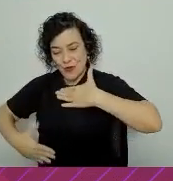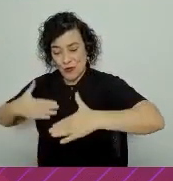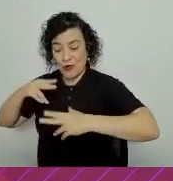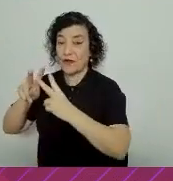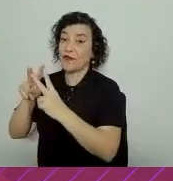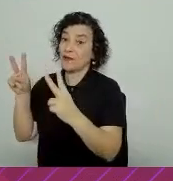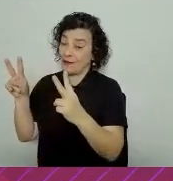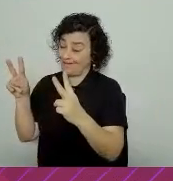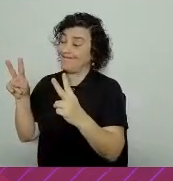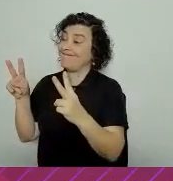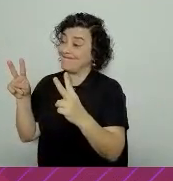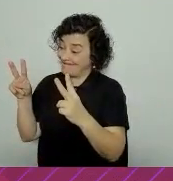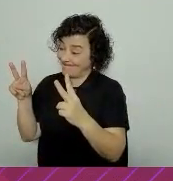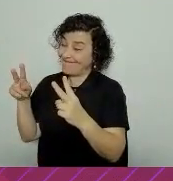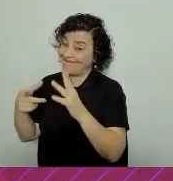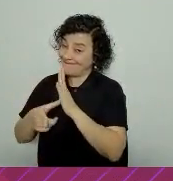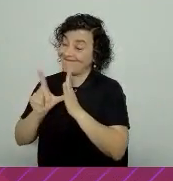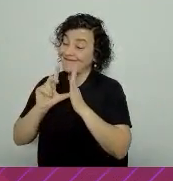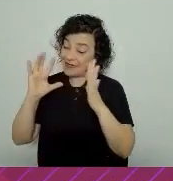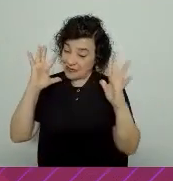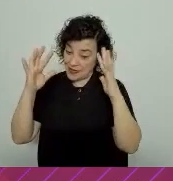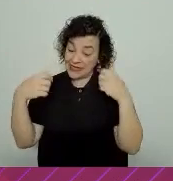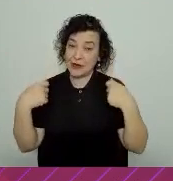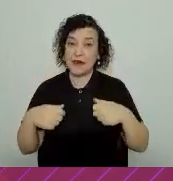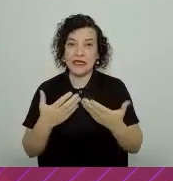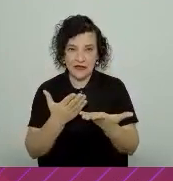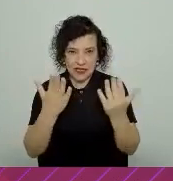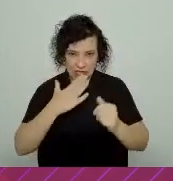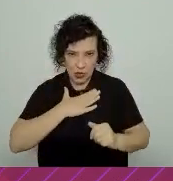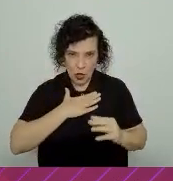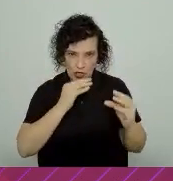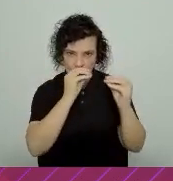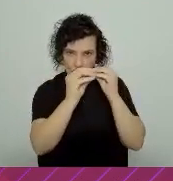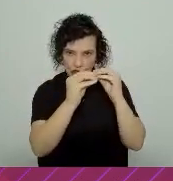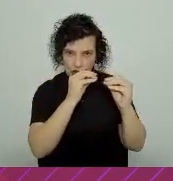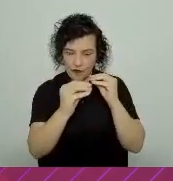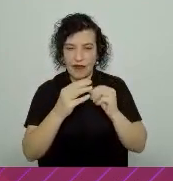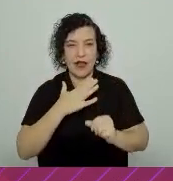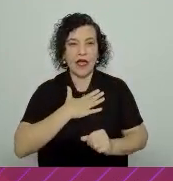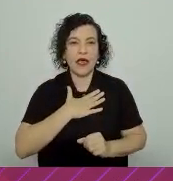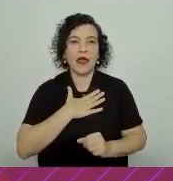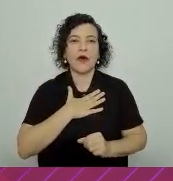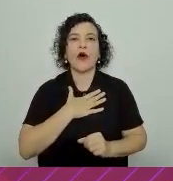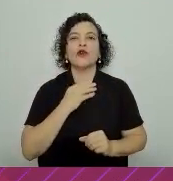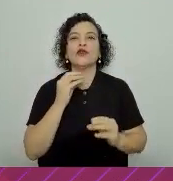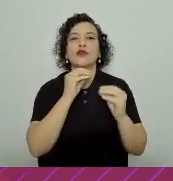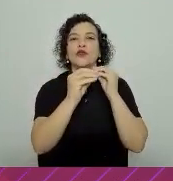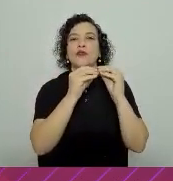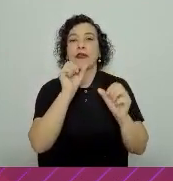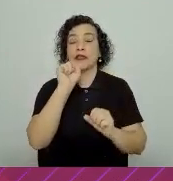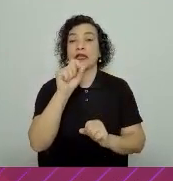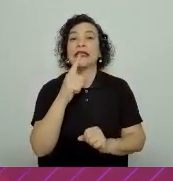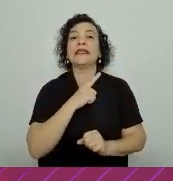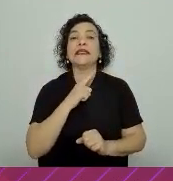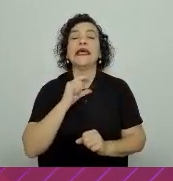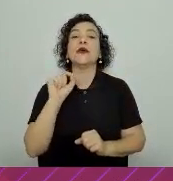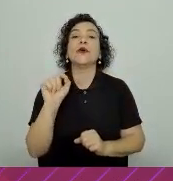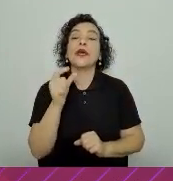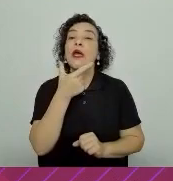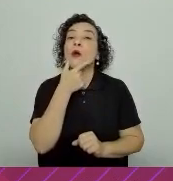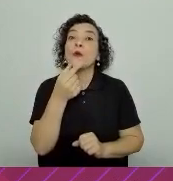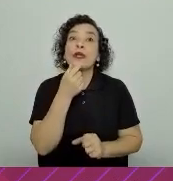também para a gente pensar se a gente não sei se vocês são noveleiros eu sou meio noveleiro essa novela das 8 né que tem um menino viciado lá em computador